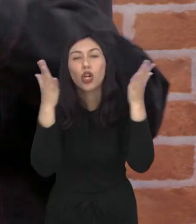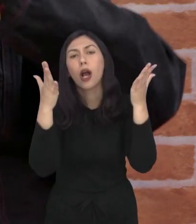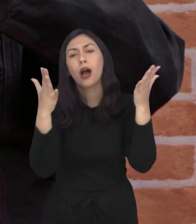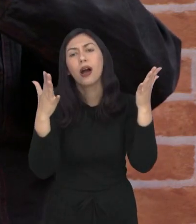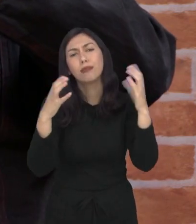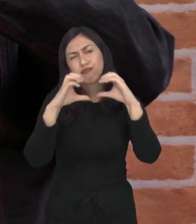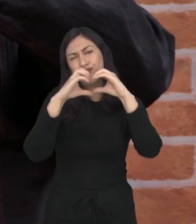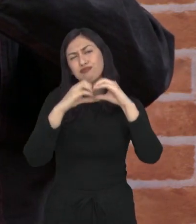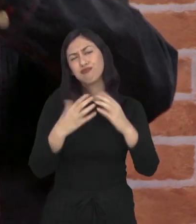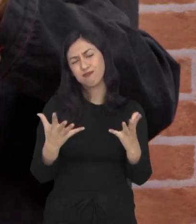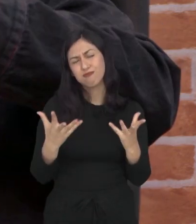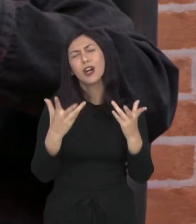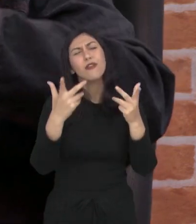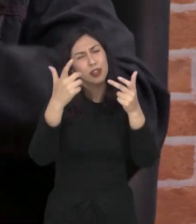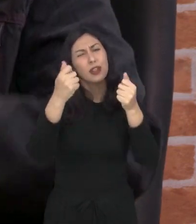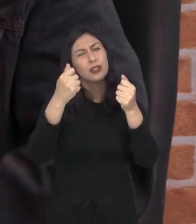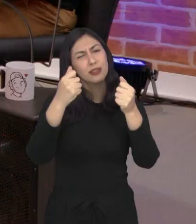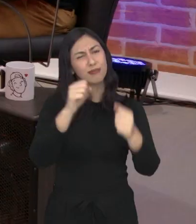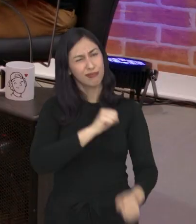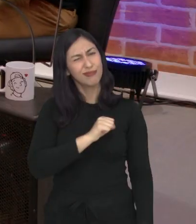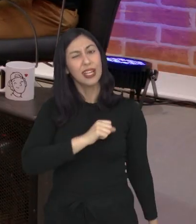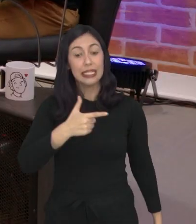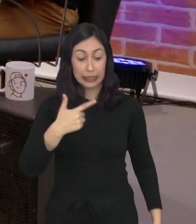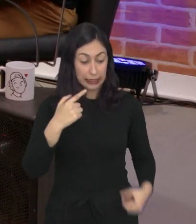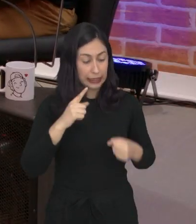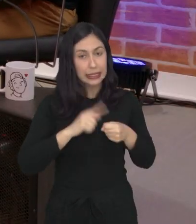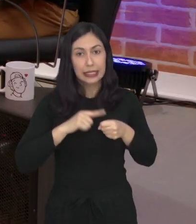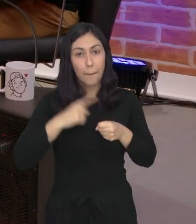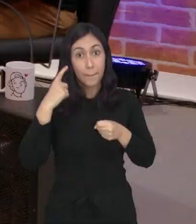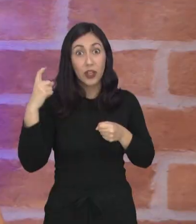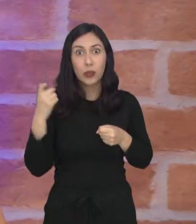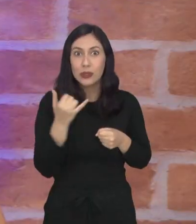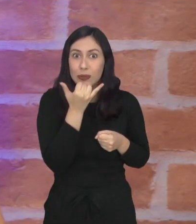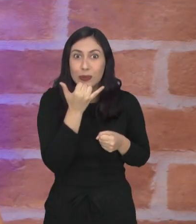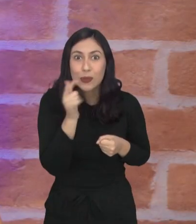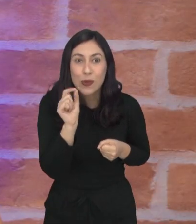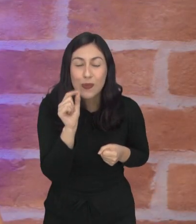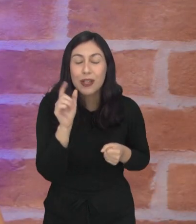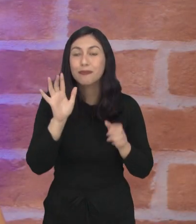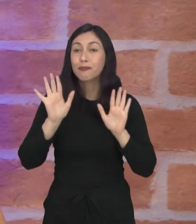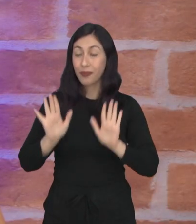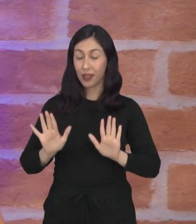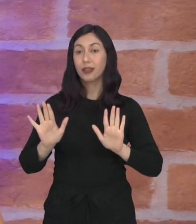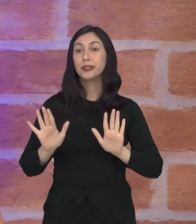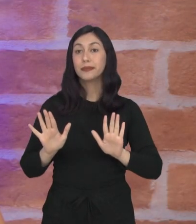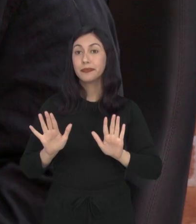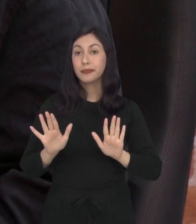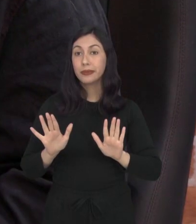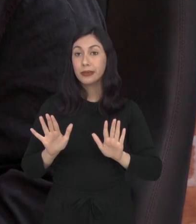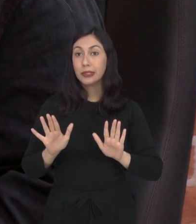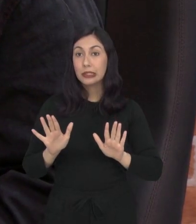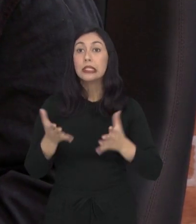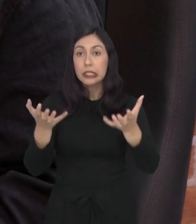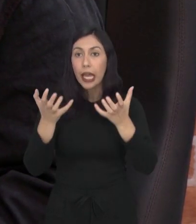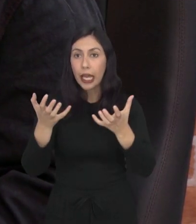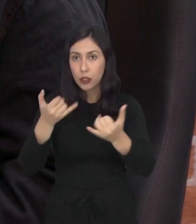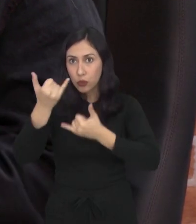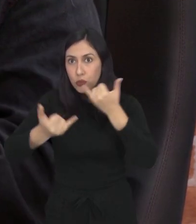aqui ó, vocês merecem aqui ó, um beijo aqui ó, é nóis, tamo junto. Bati no microfone, tadinho, tamo xingando. Então bora, ó, Vitão tá querendo jogar um